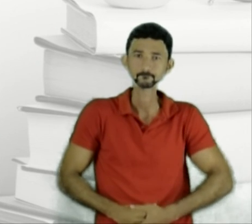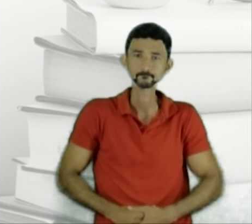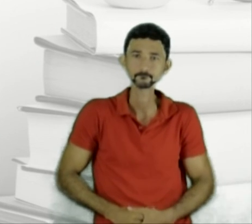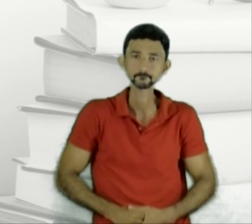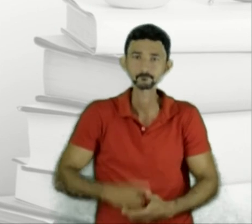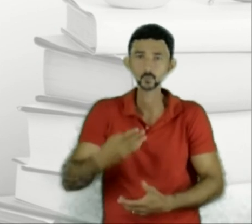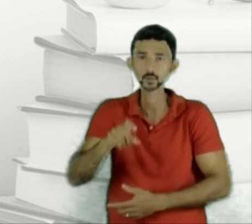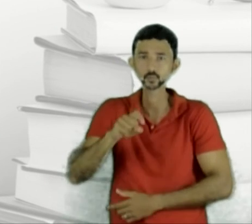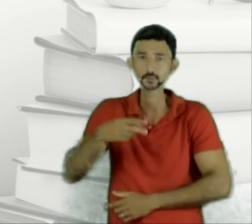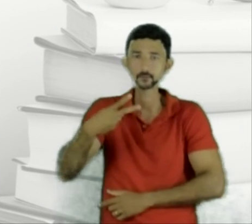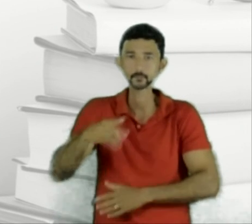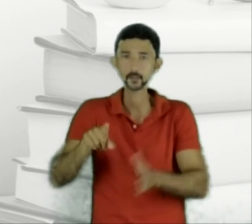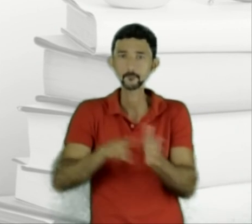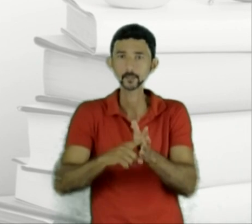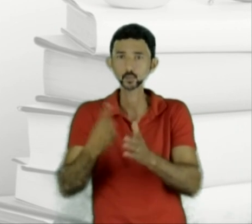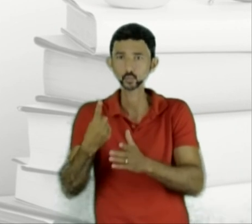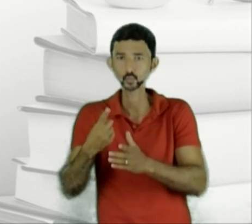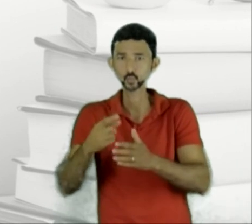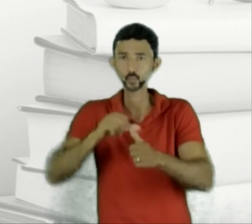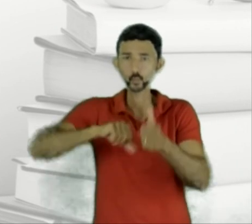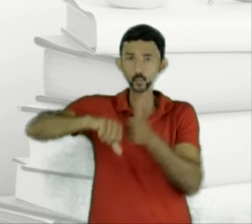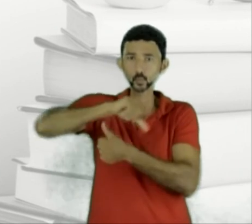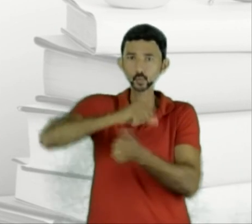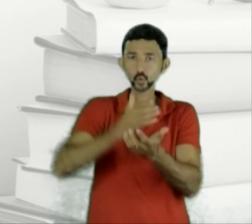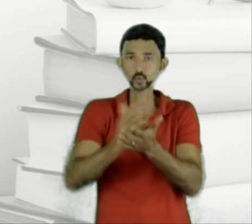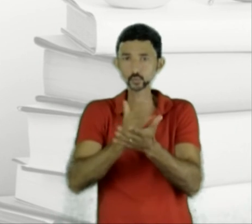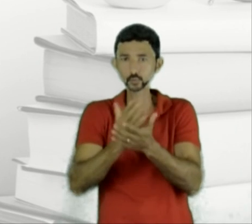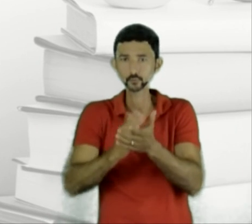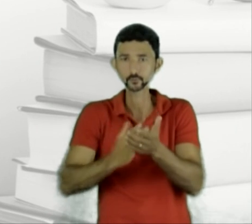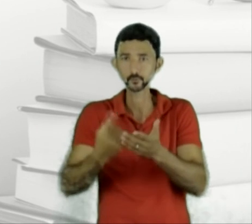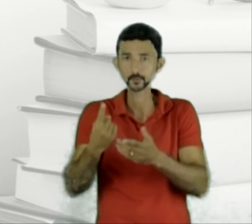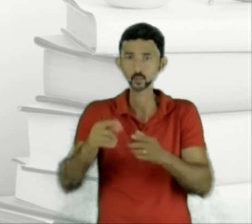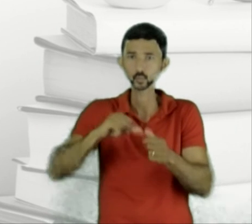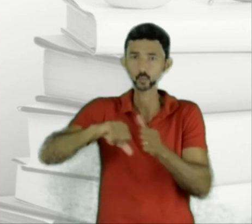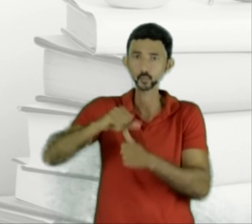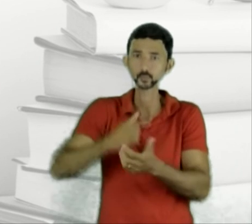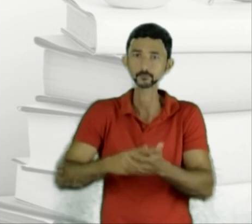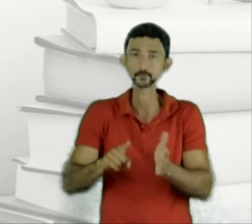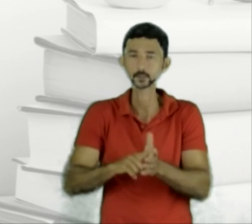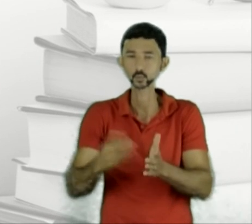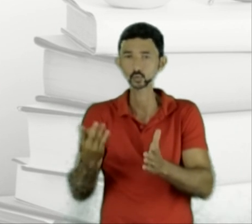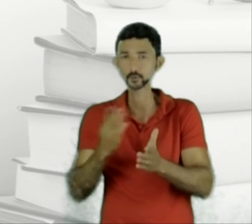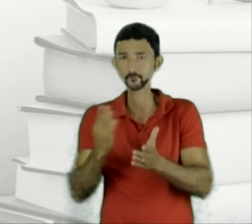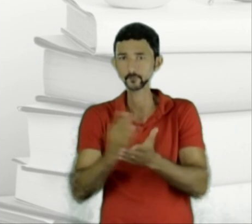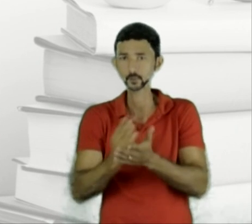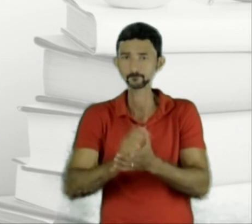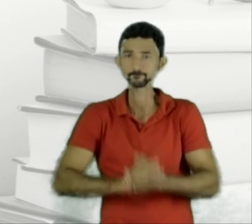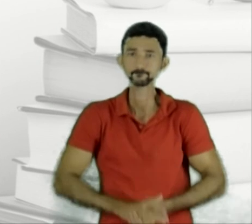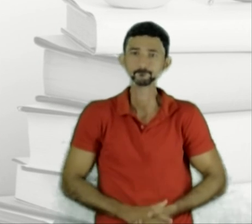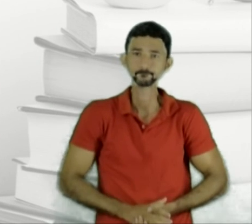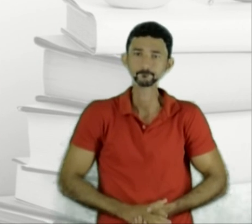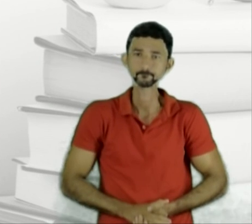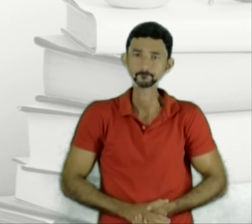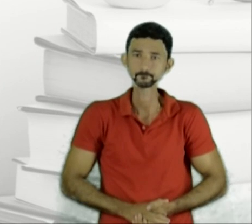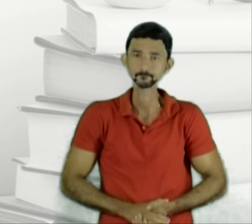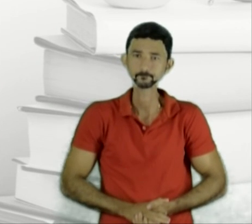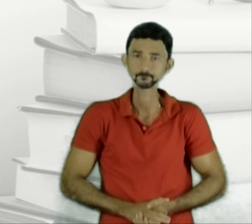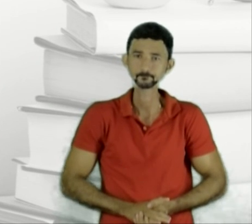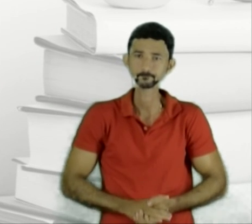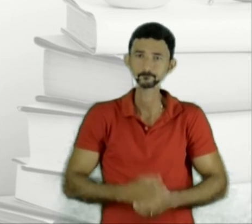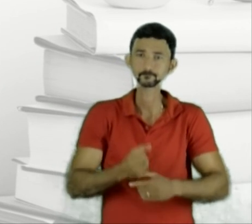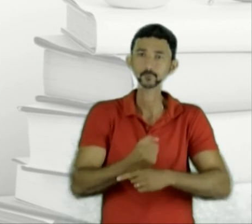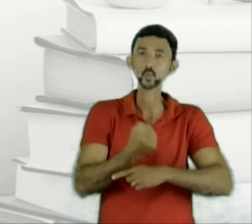4x ao quadrado elevado a menos 1, eu vou distribuir o menos 1 para o 4, menos 1 para o x ao quadrado. Qualquer